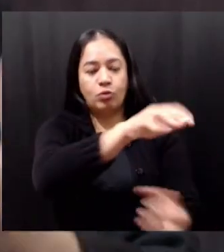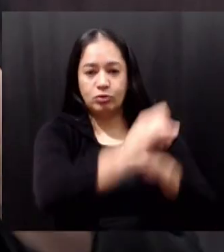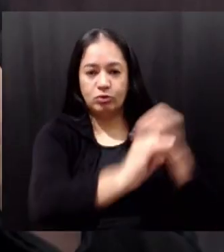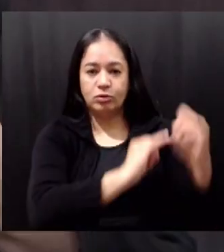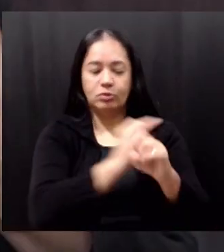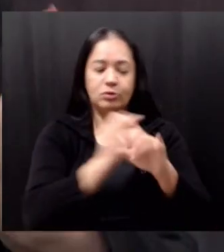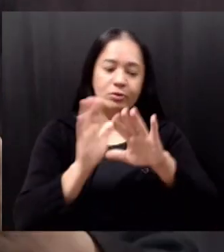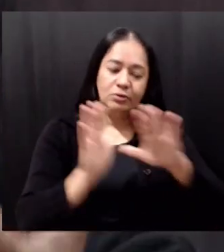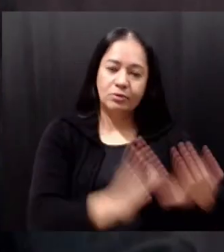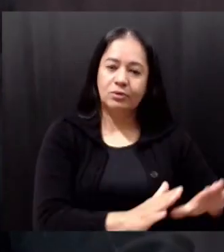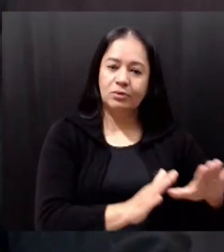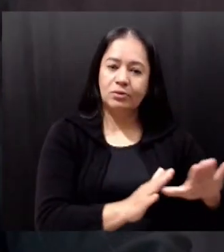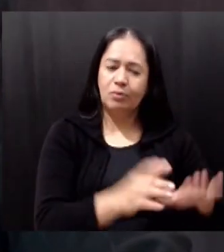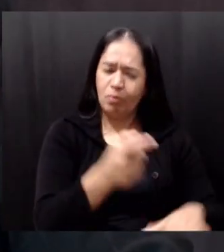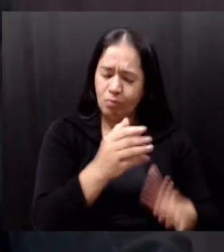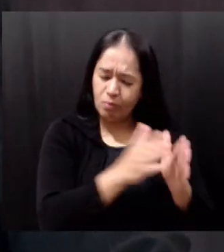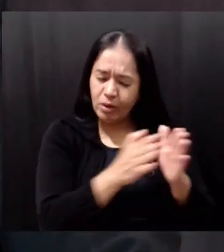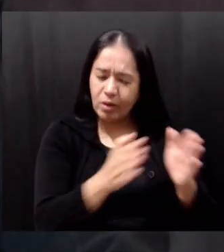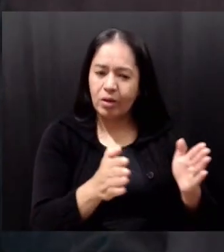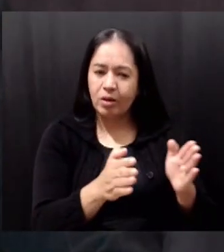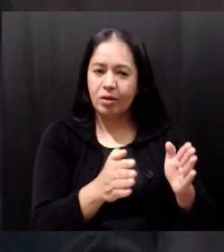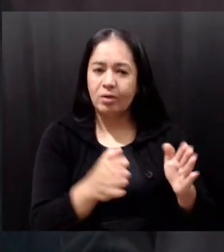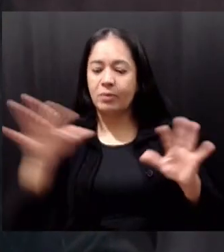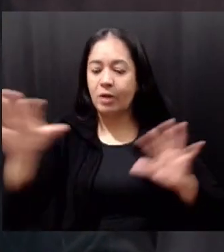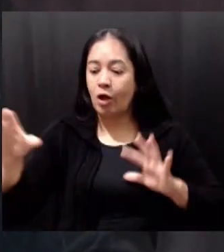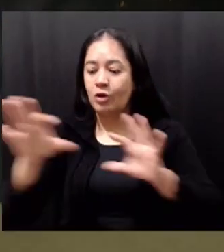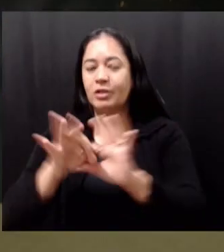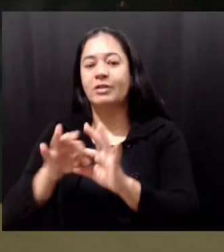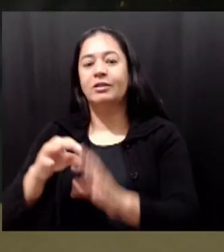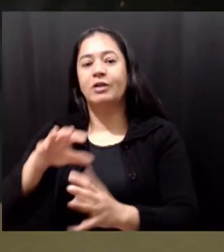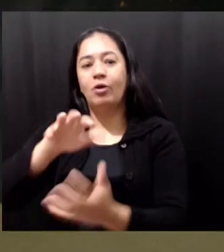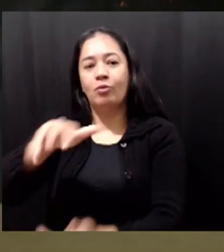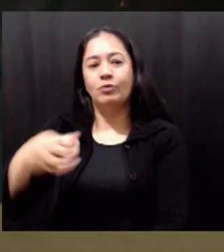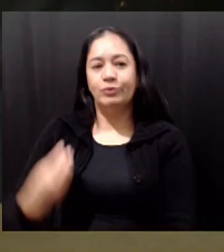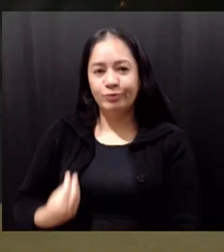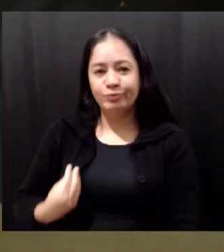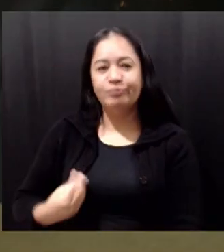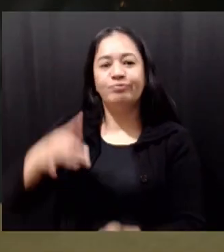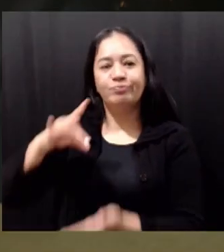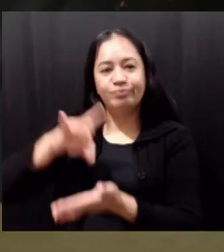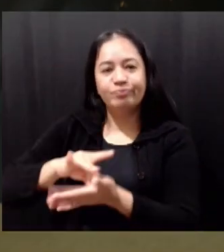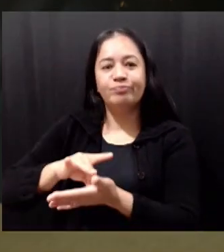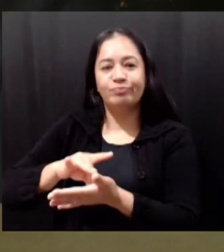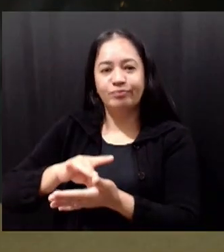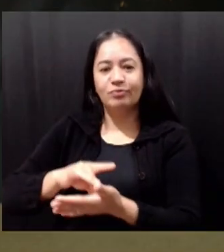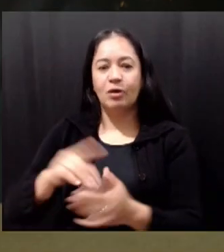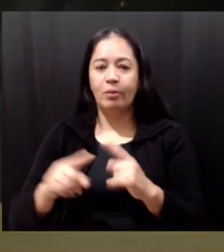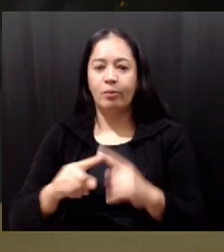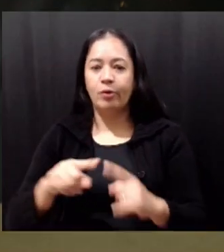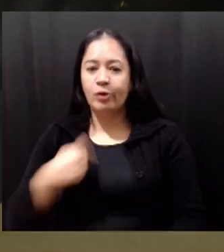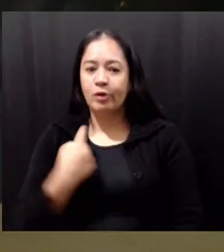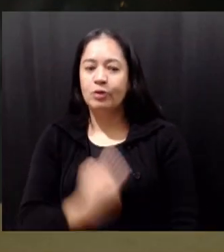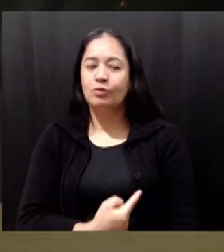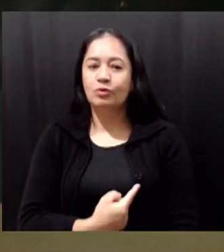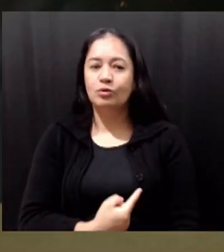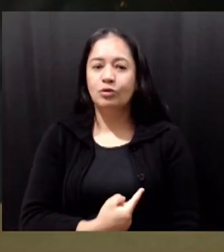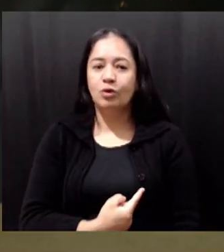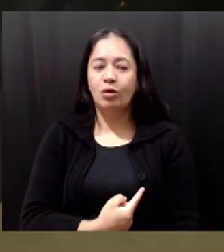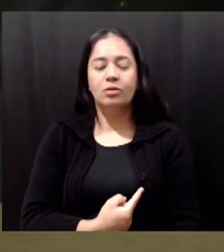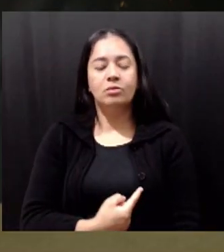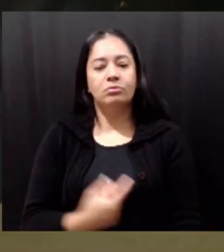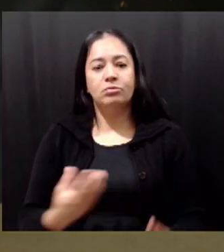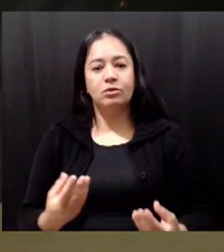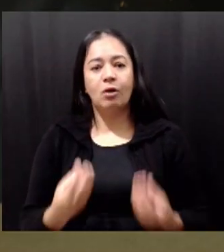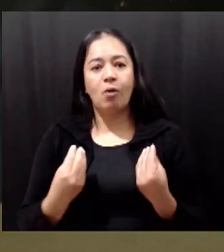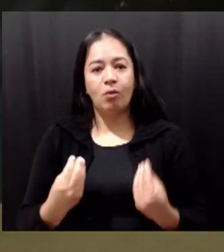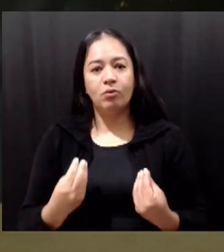reconexão com o mundo real. É importante, né, porque a gente acaba se desconectando mesmo do mundo real, e